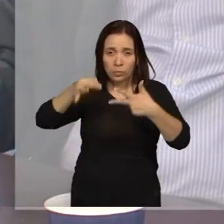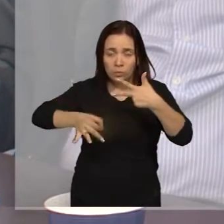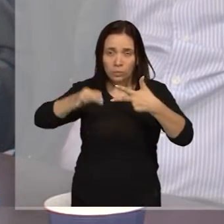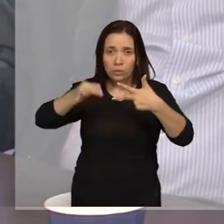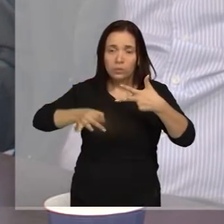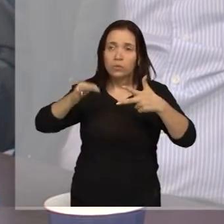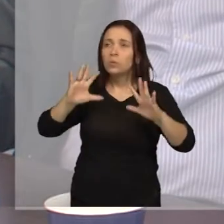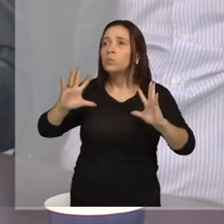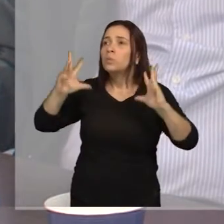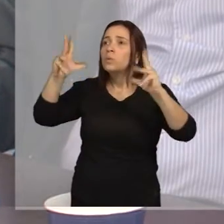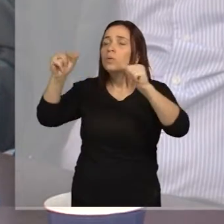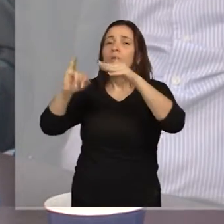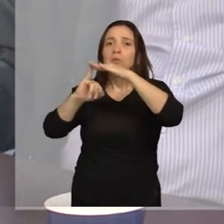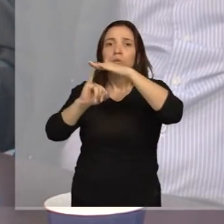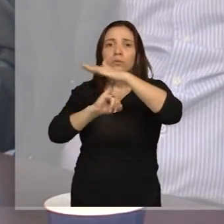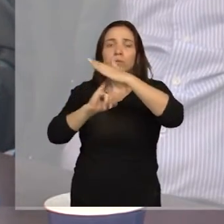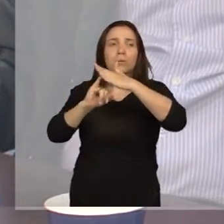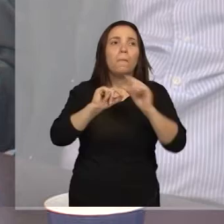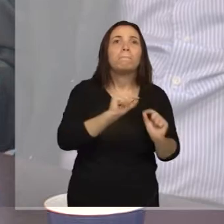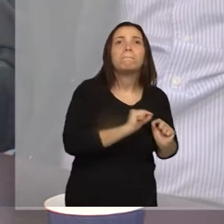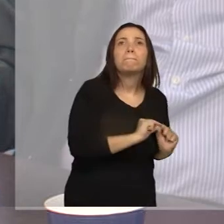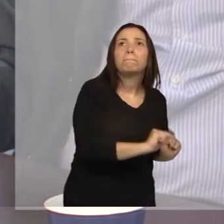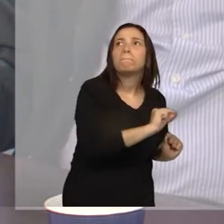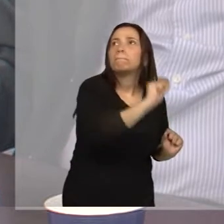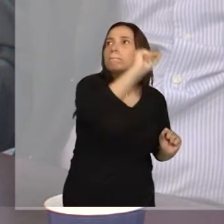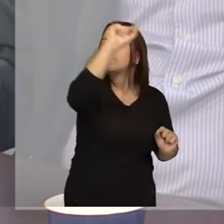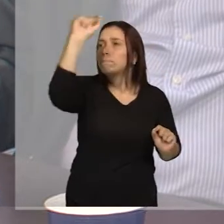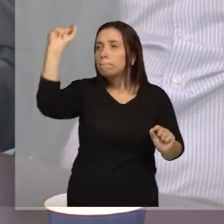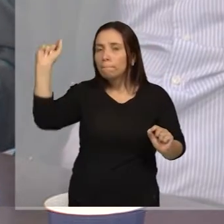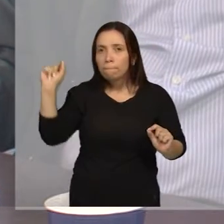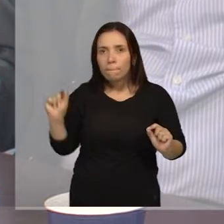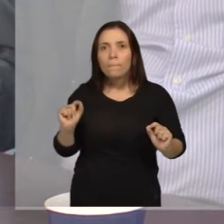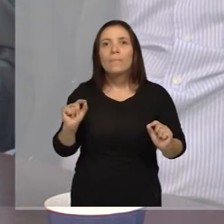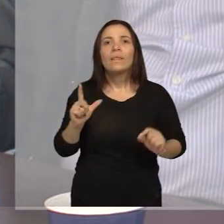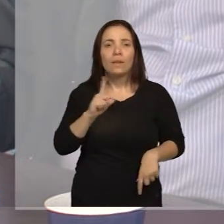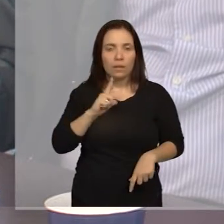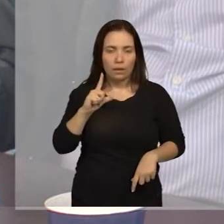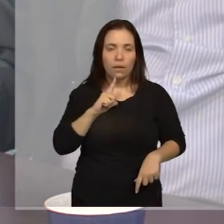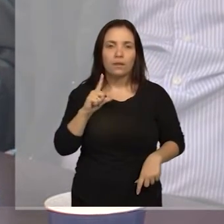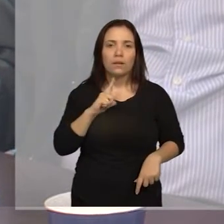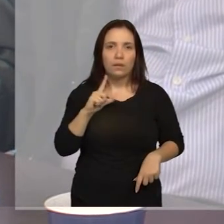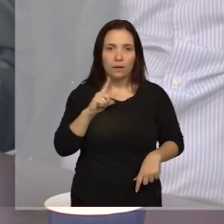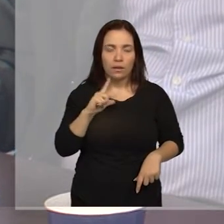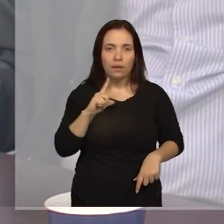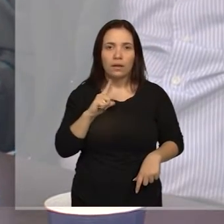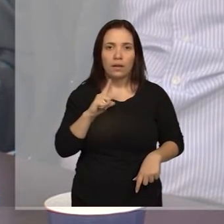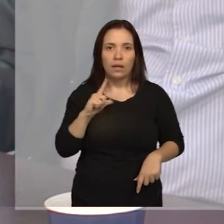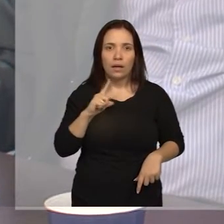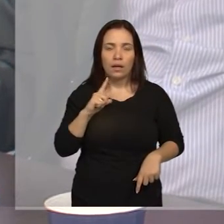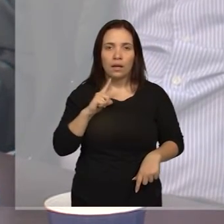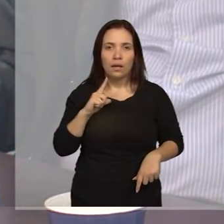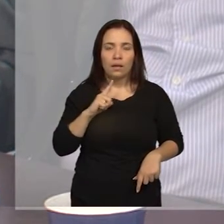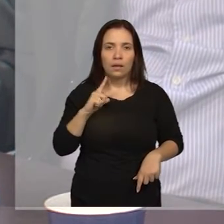Brasil que tenha, tradicionalmente, uma relação... republicana mesmo.